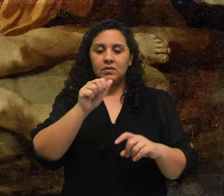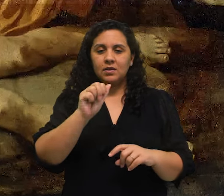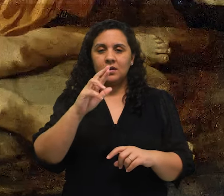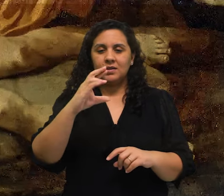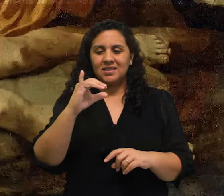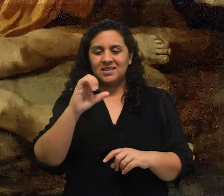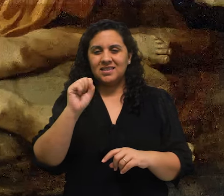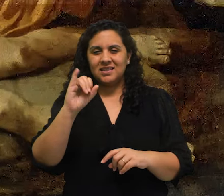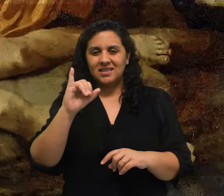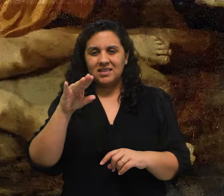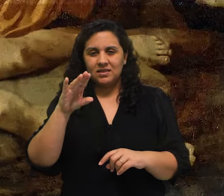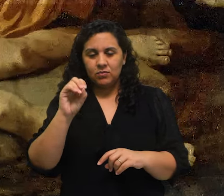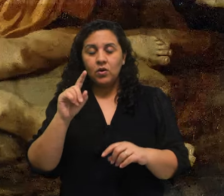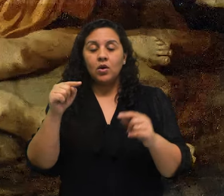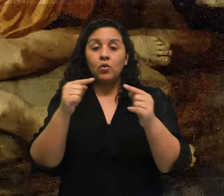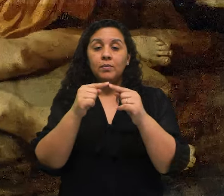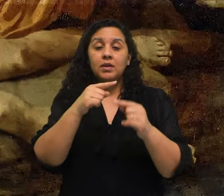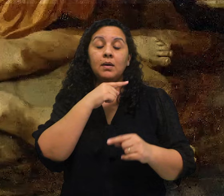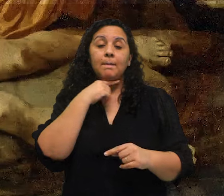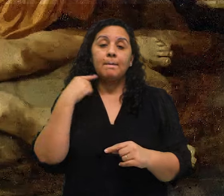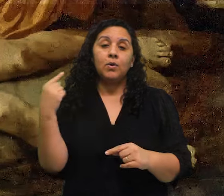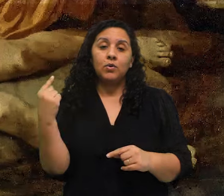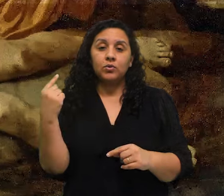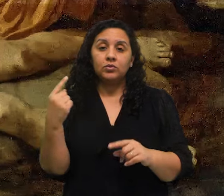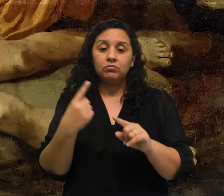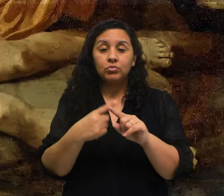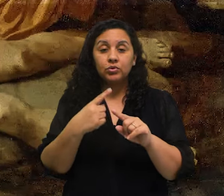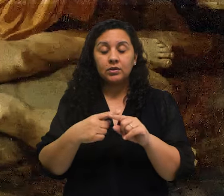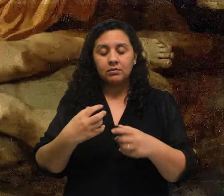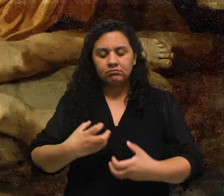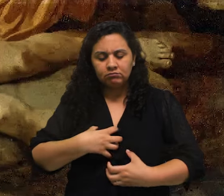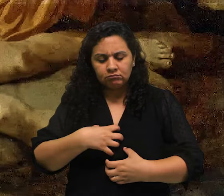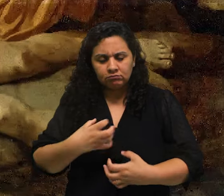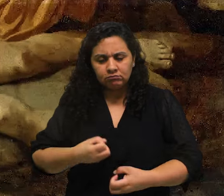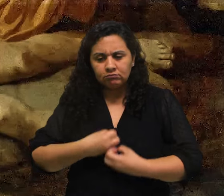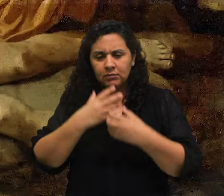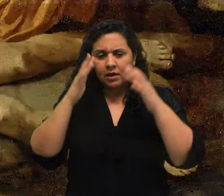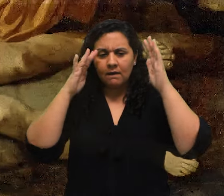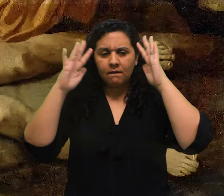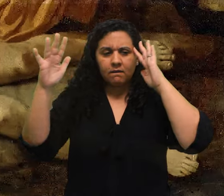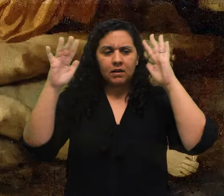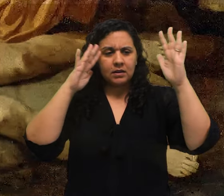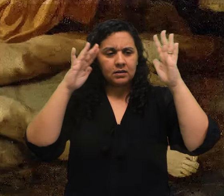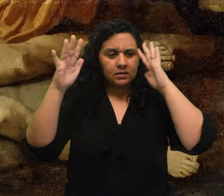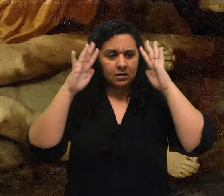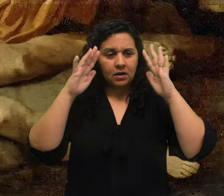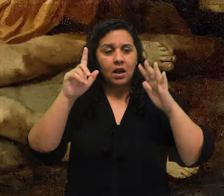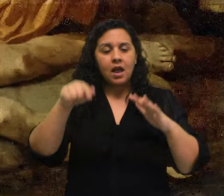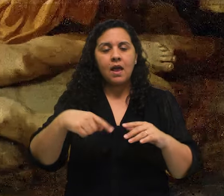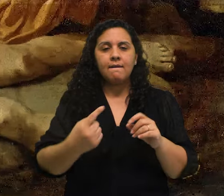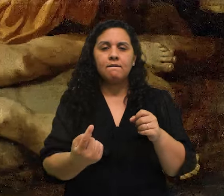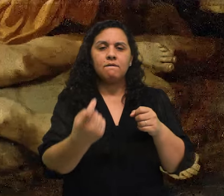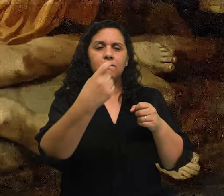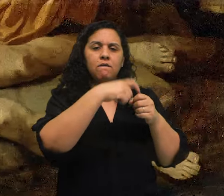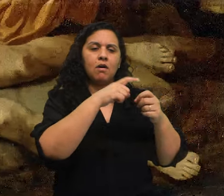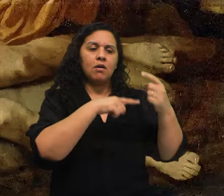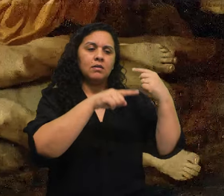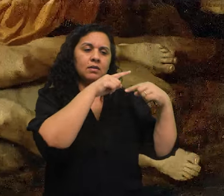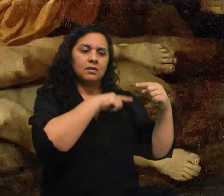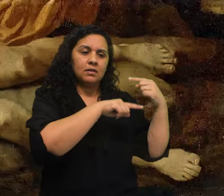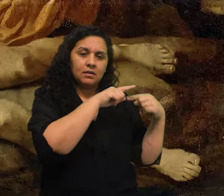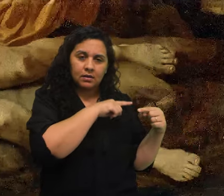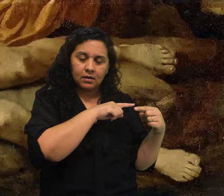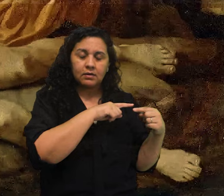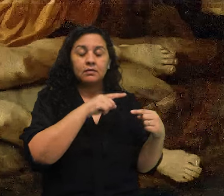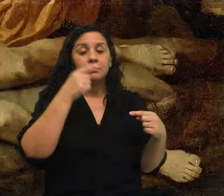de morte, ele fala do instinto de reflexão como ato de voltar para trás, dominando